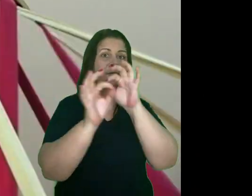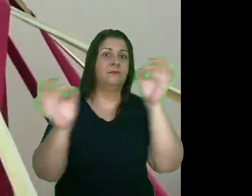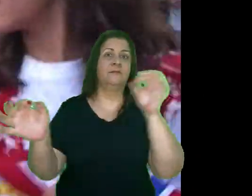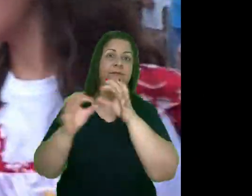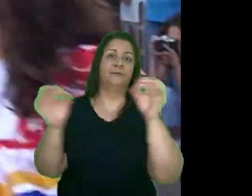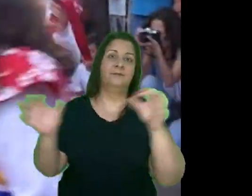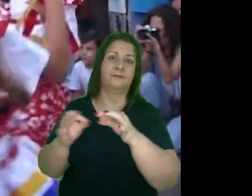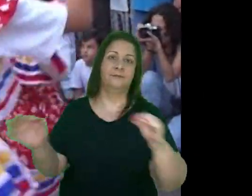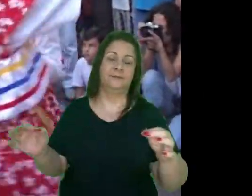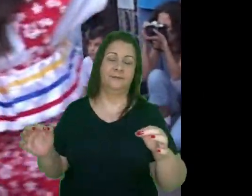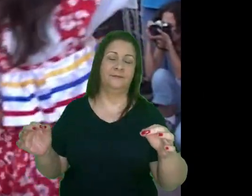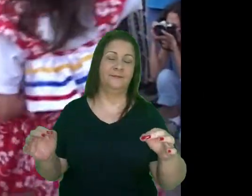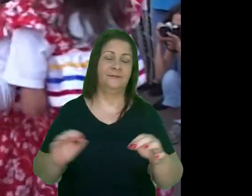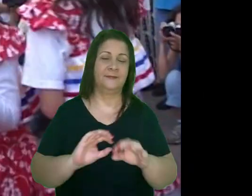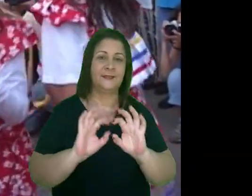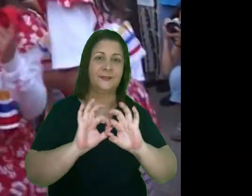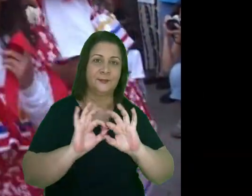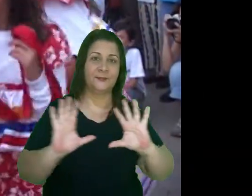desfazer o trançado.